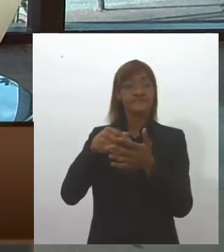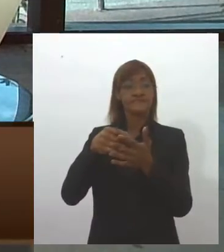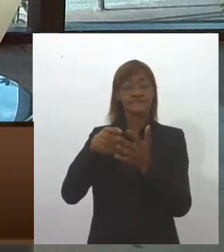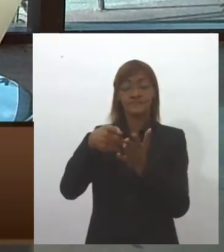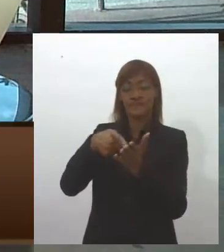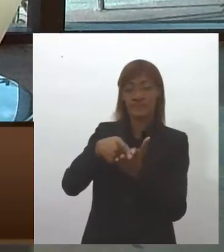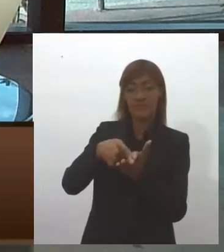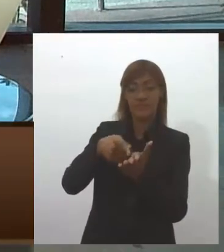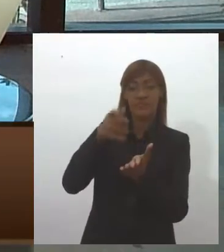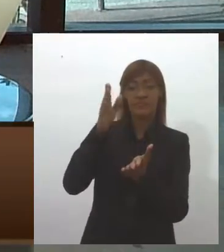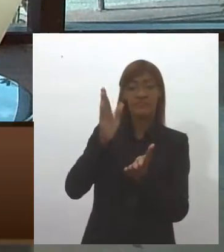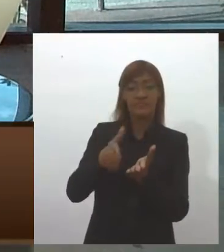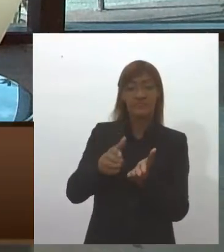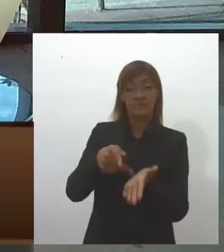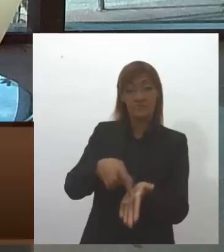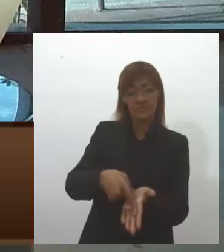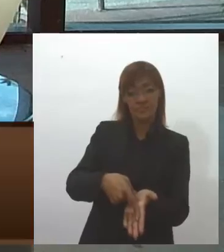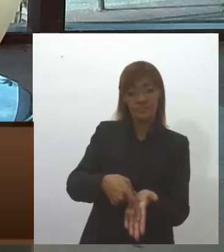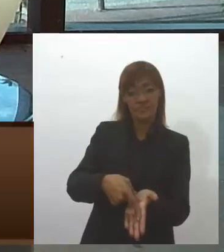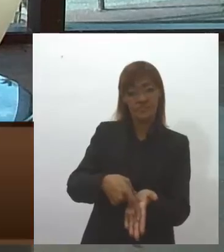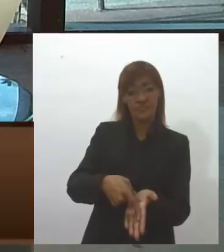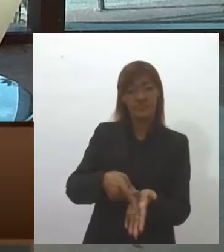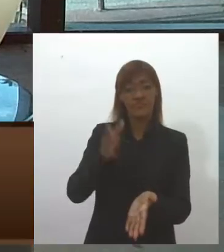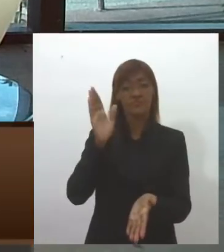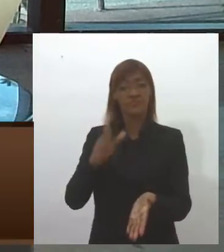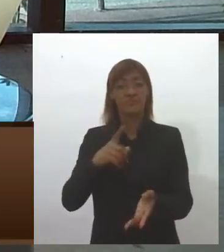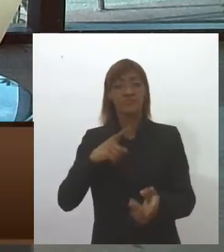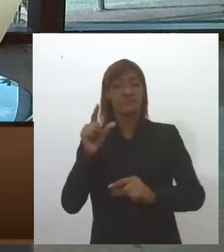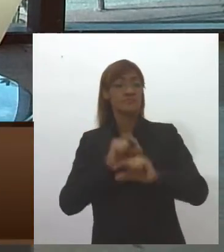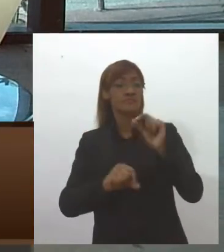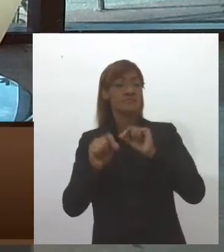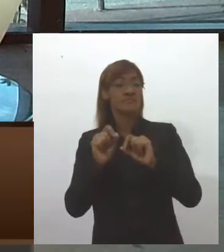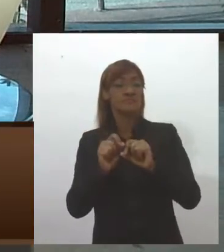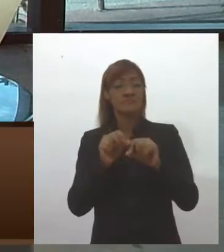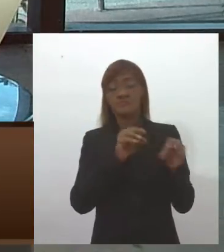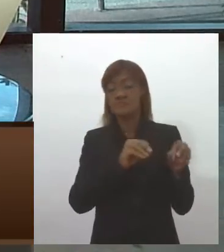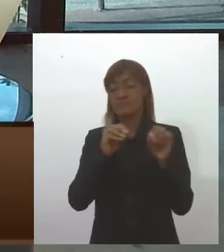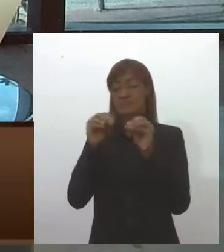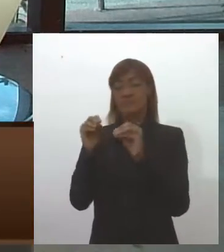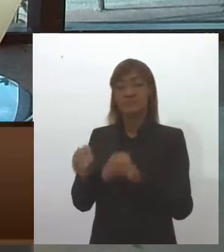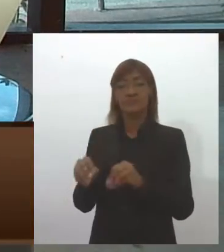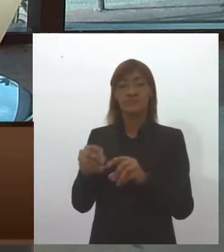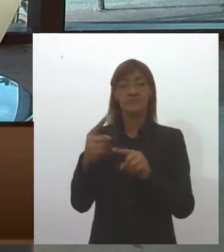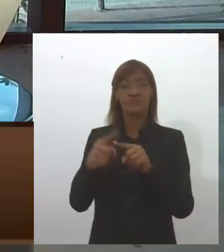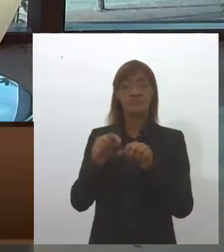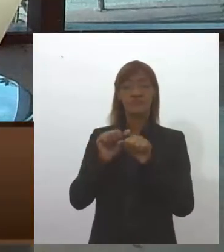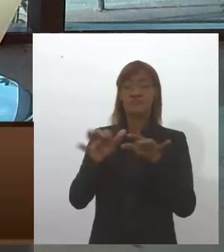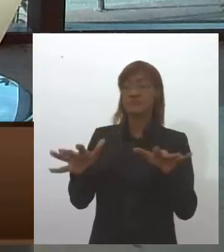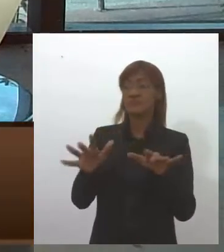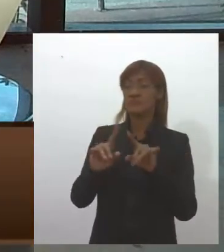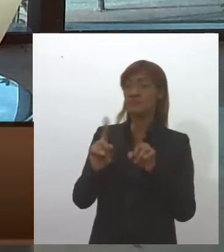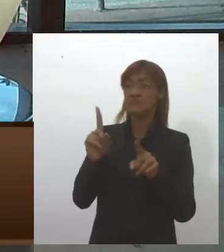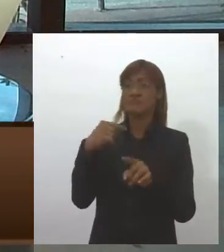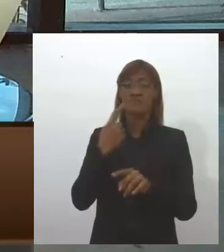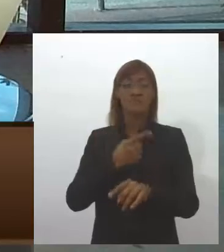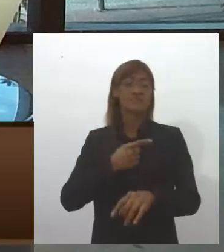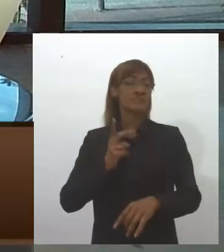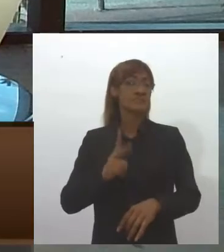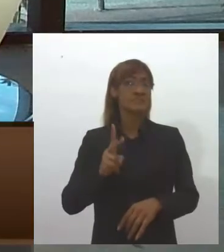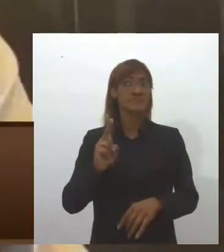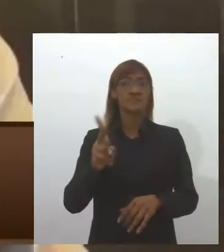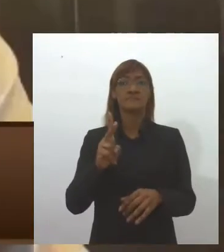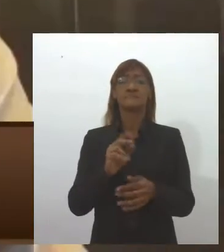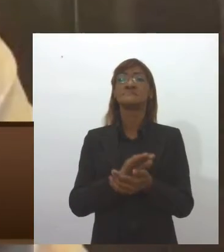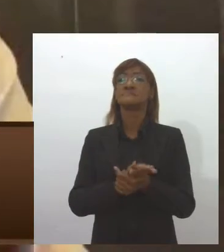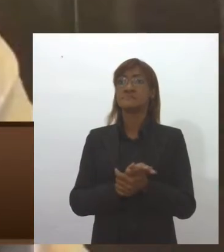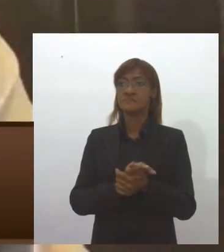bons. Teremos um agora em dezembro, salvo engano, foi adiado em virtude da pandemia, mas a gente também sempre cediu grandes eventos,